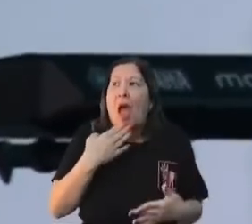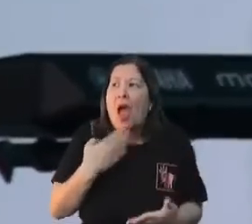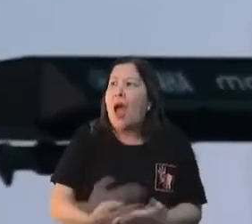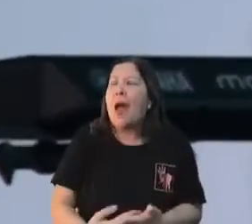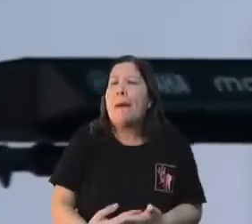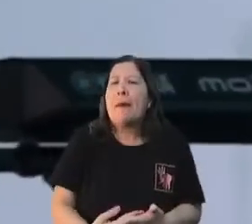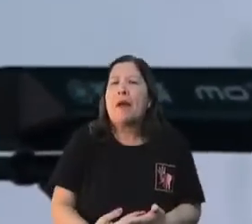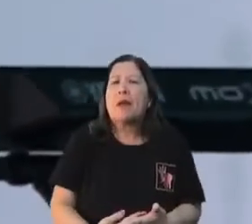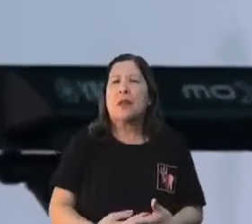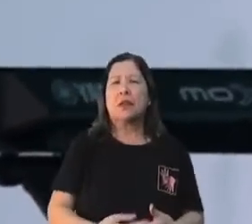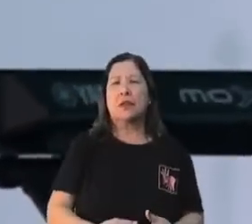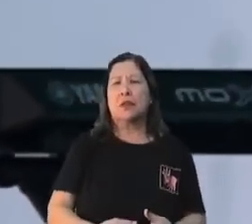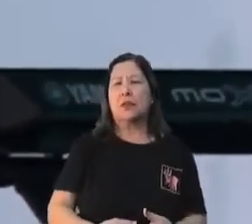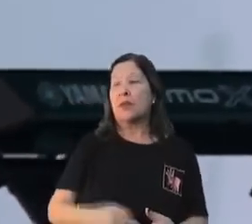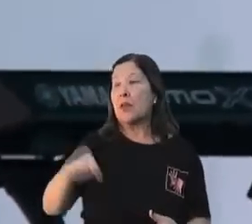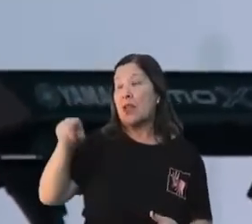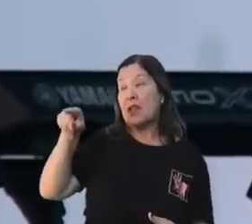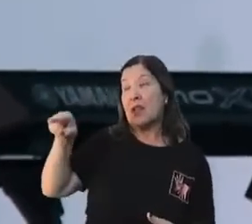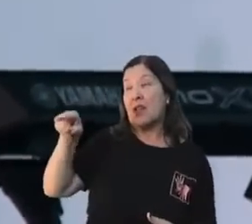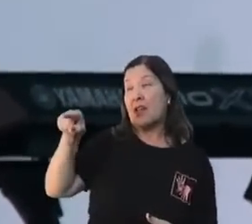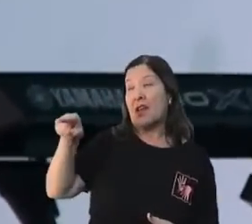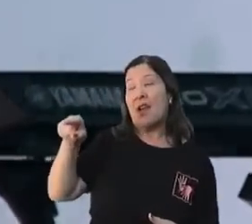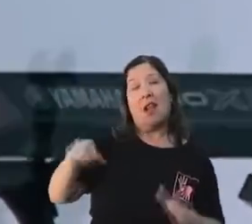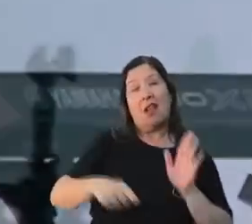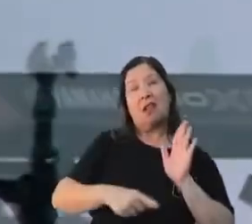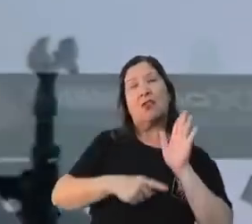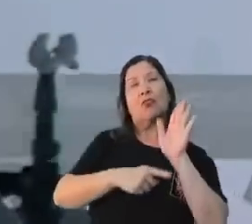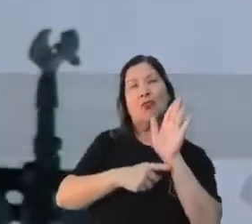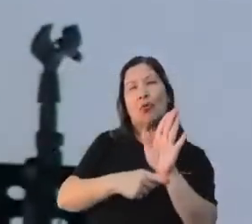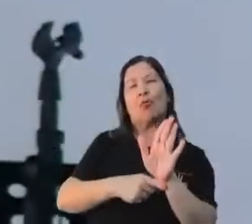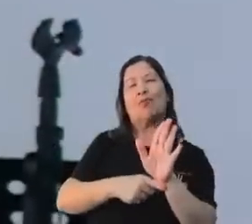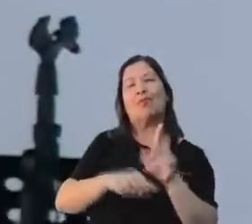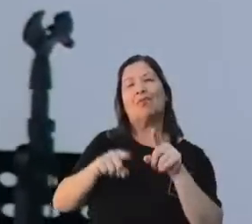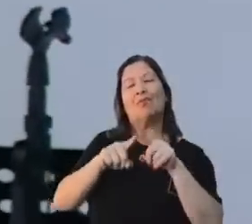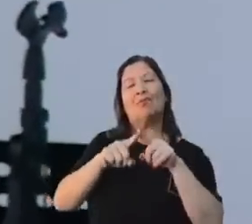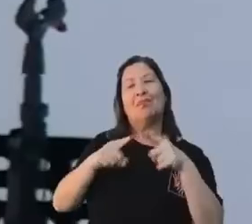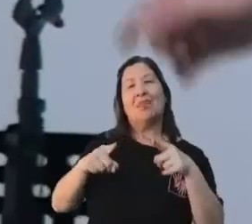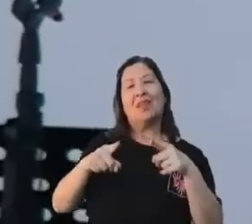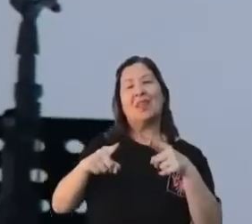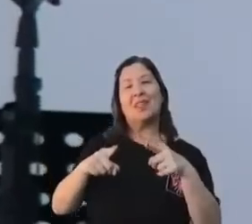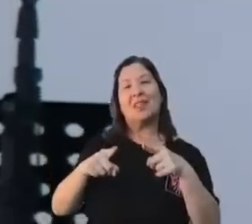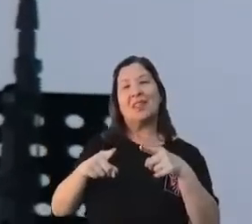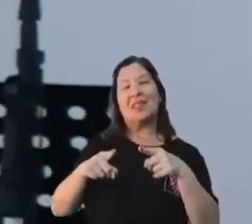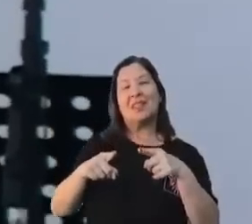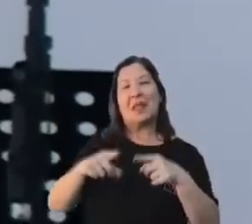não com o que ela fez, para quem ela fez.